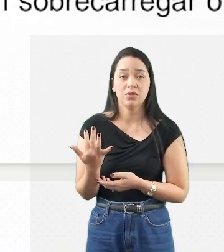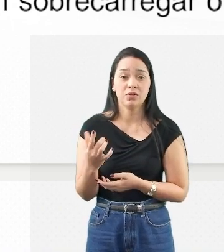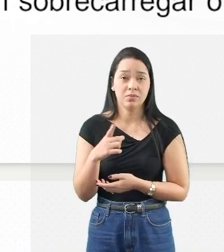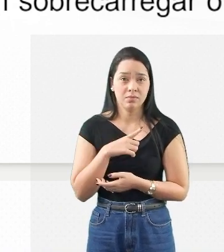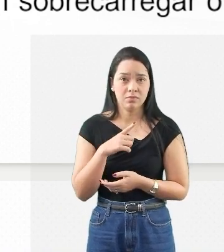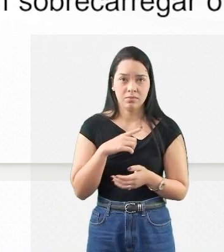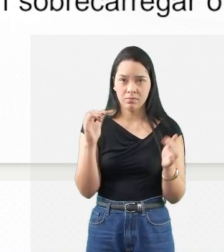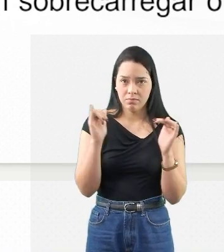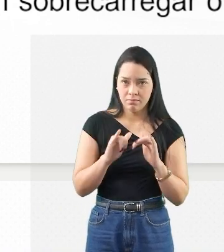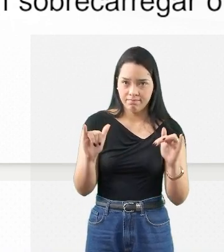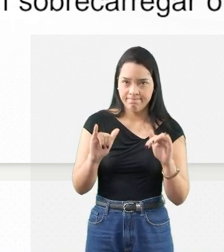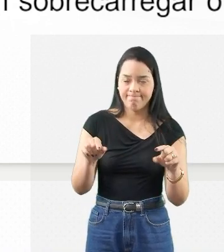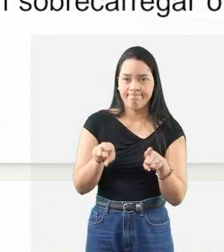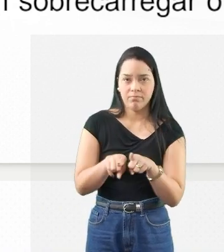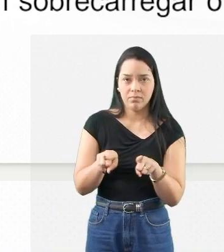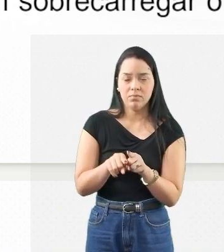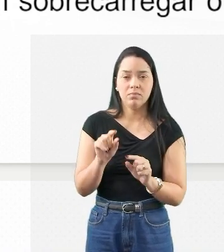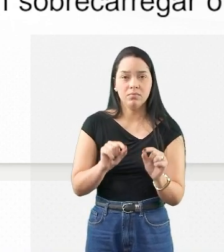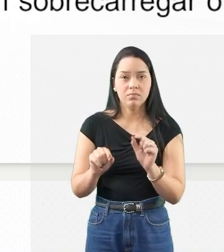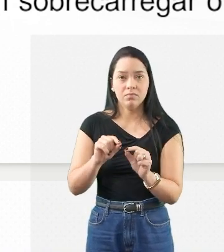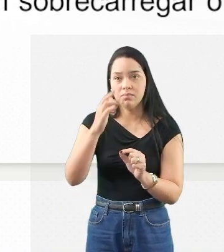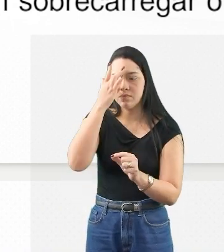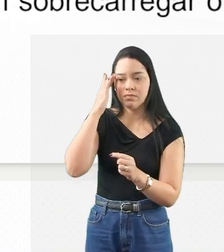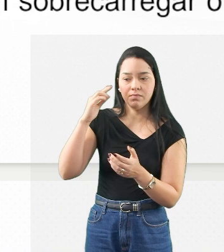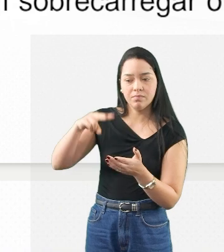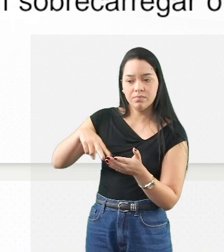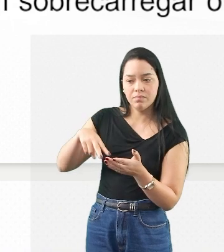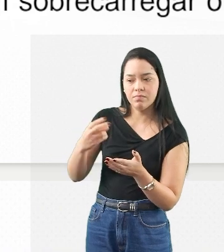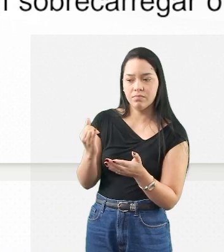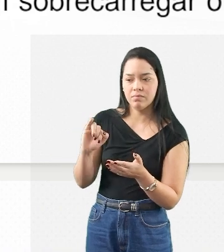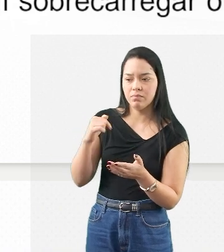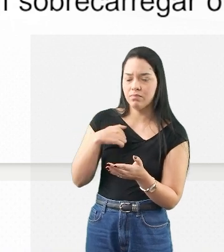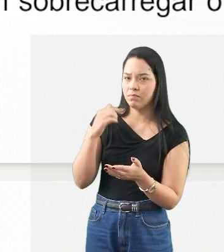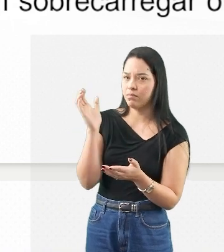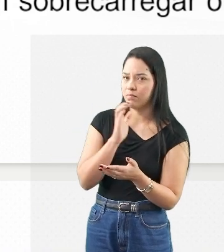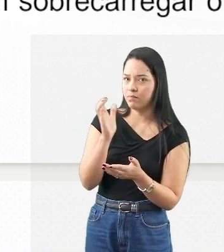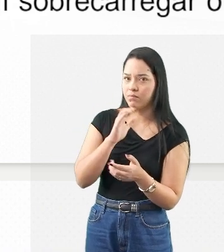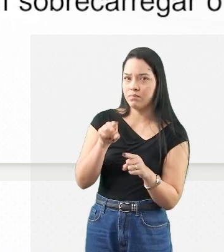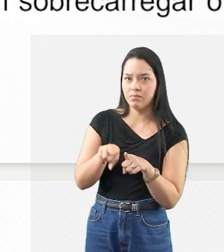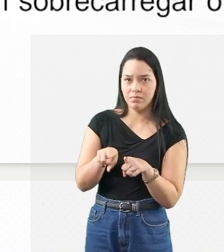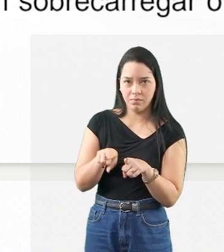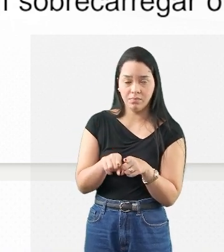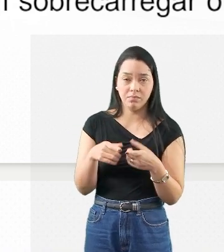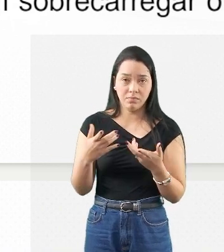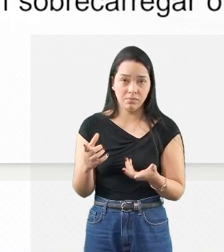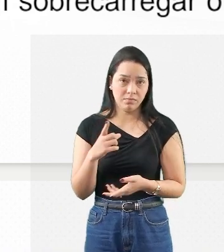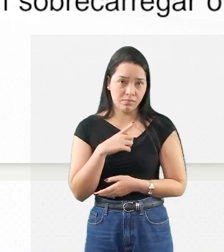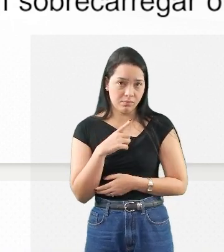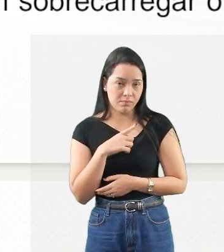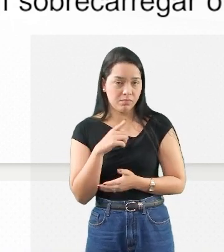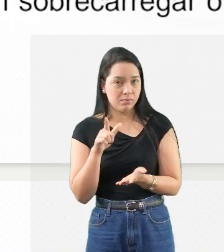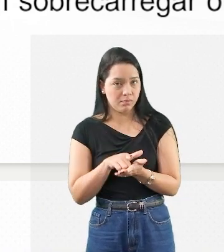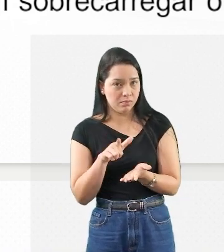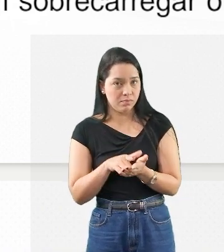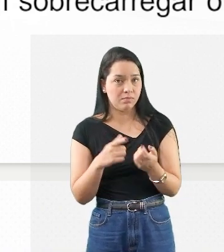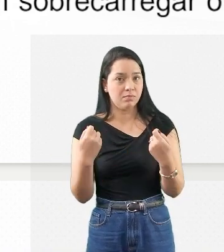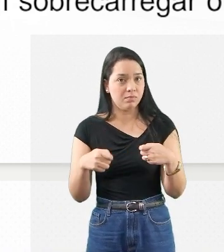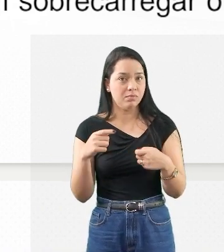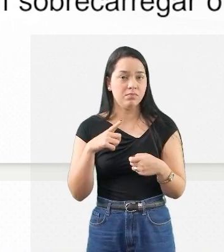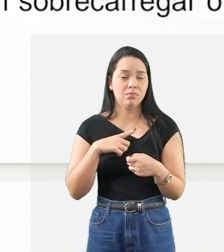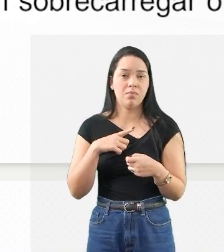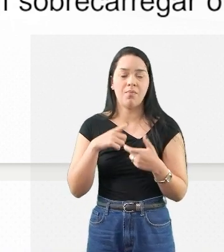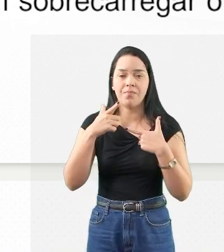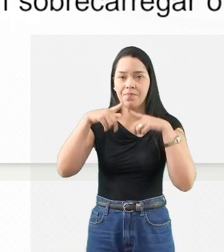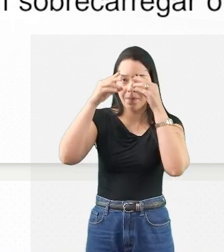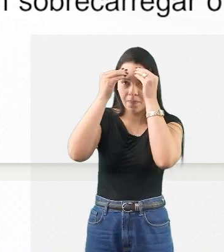de informações sem sobrecarregar o leitor. Se eu estou passando rapidamente, recebo um folder, um papelzinho, eu preciso ter uma linguagem